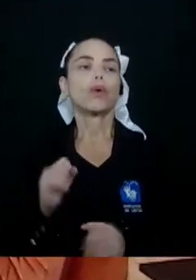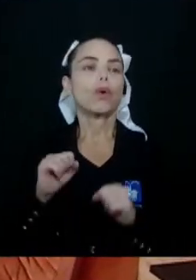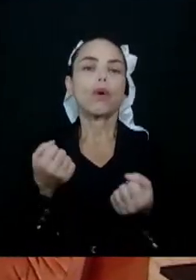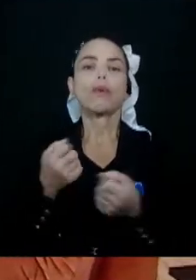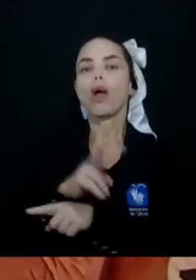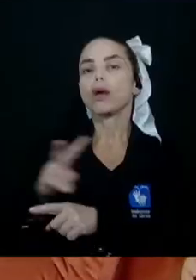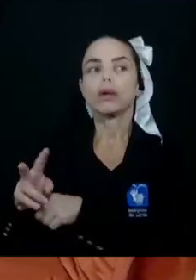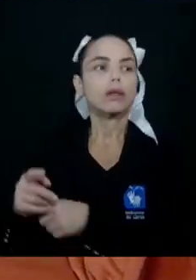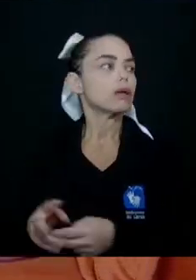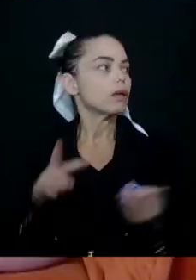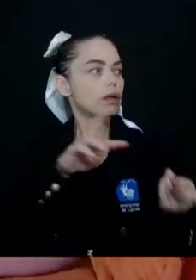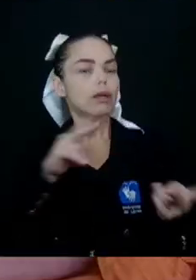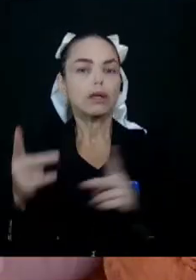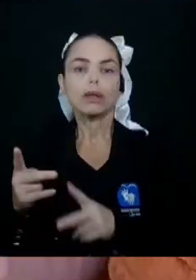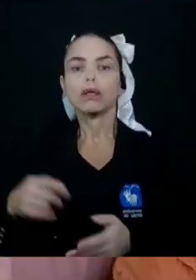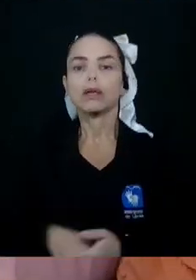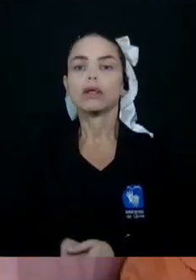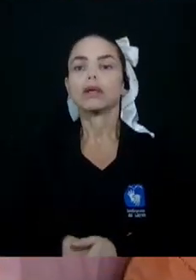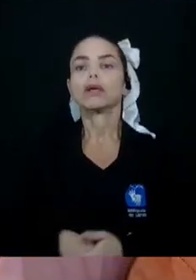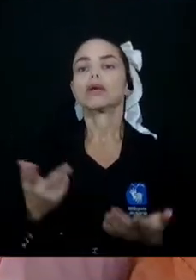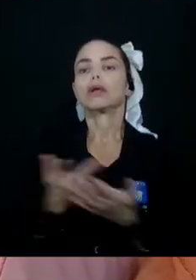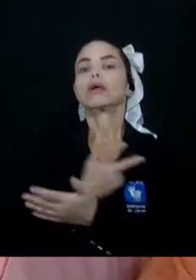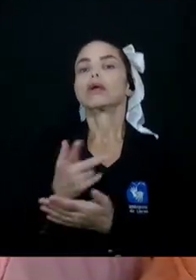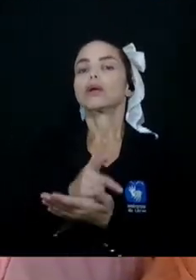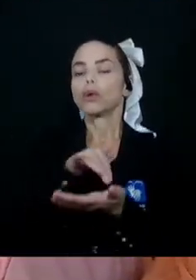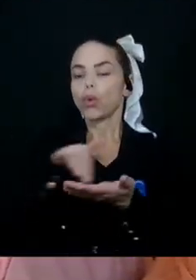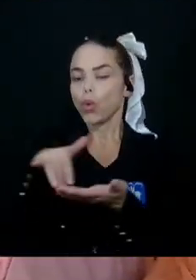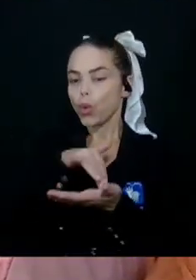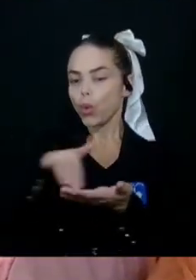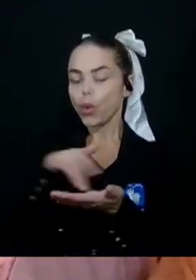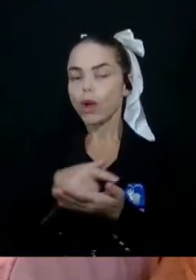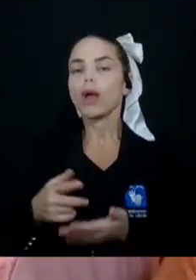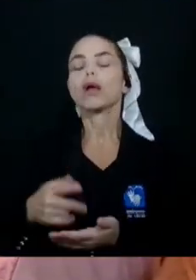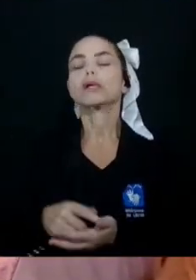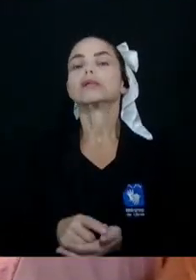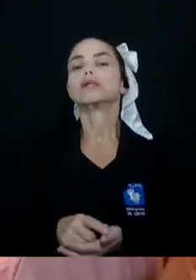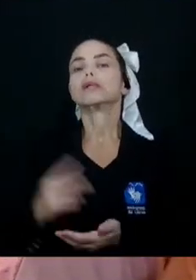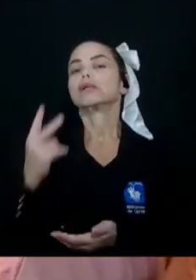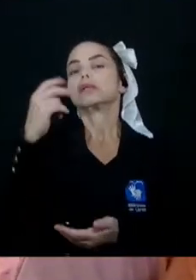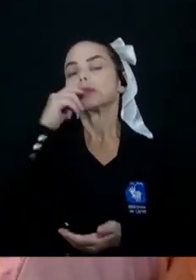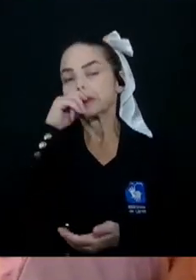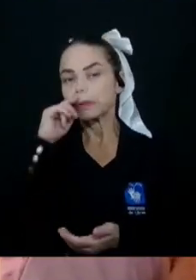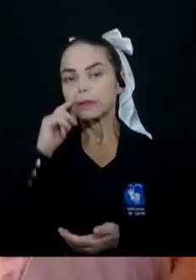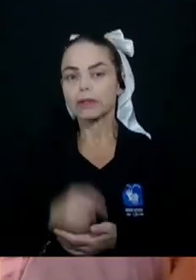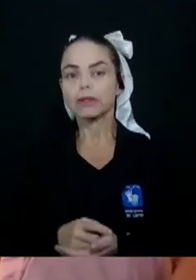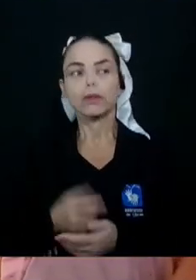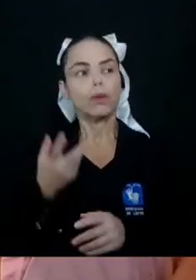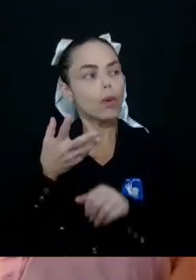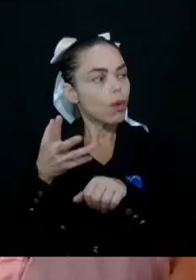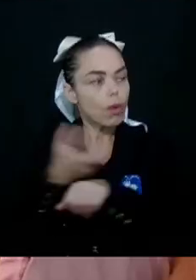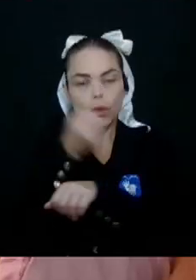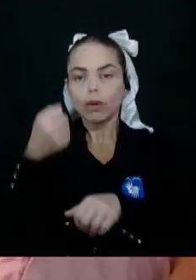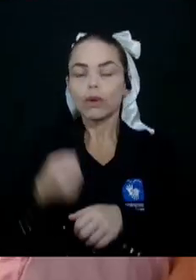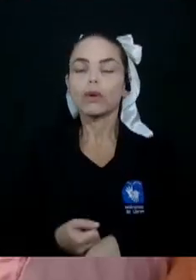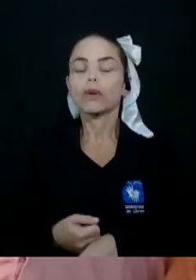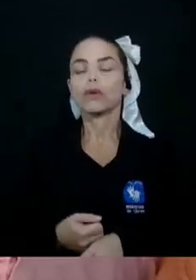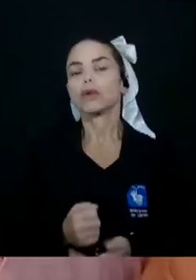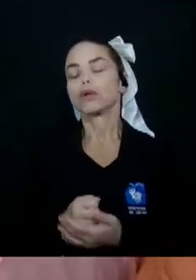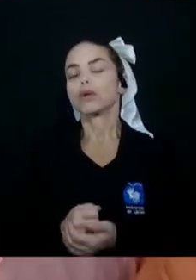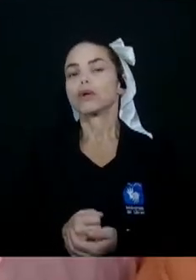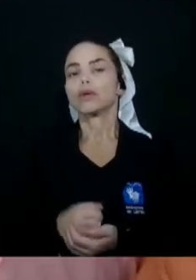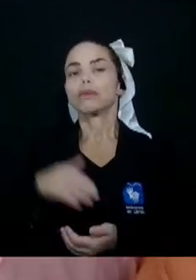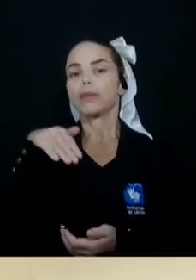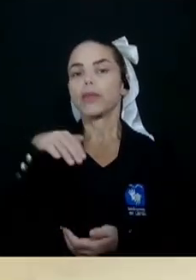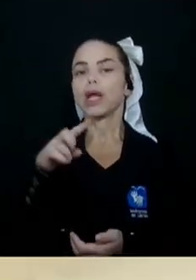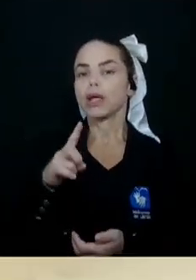com erros de digitação, que aumenta ali o valor, é realmente o golpe? O que é contemplado pelo MED? Os